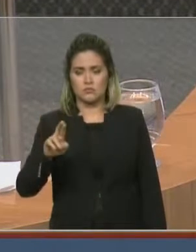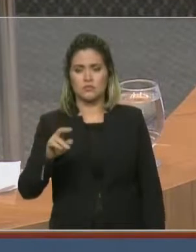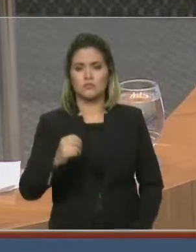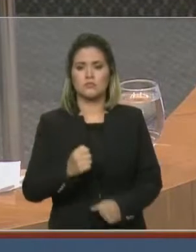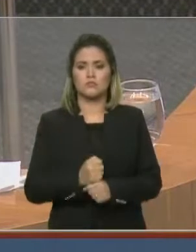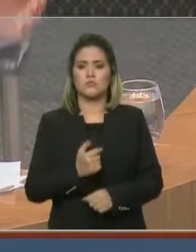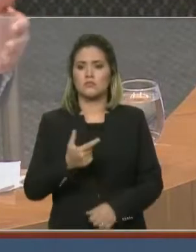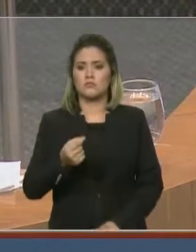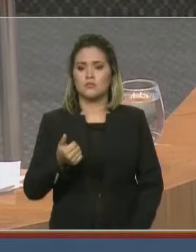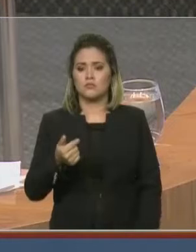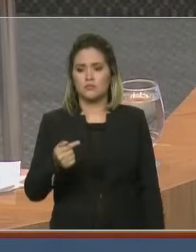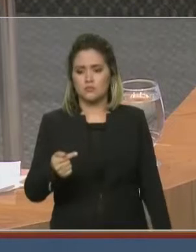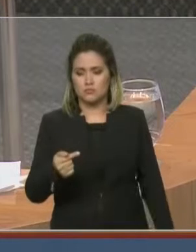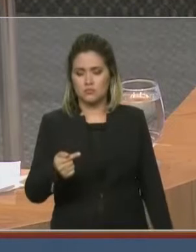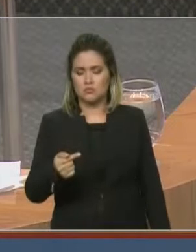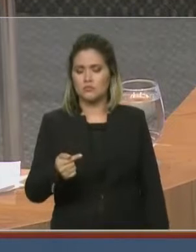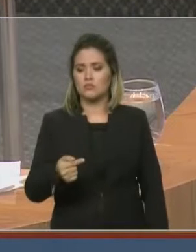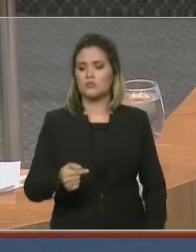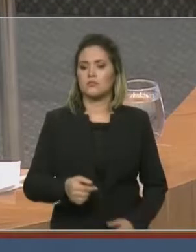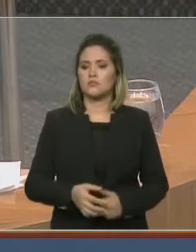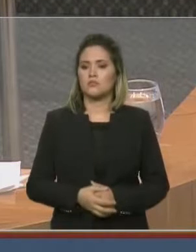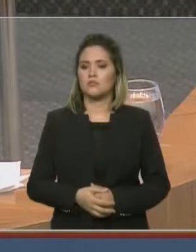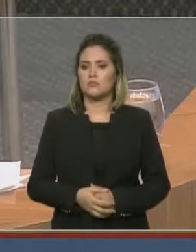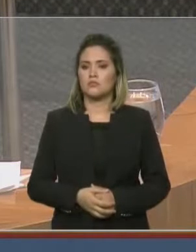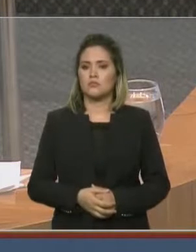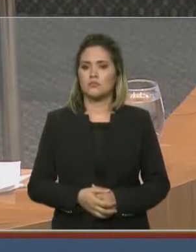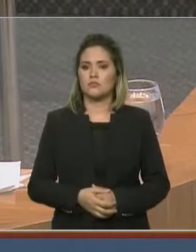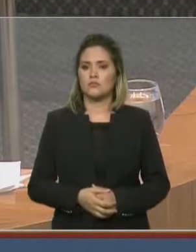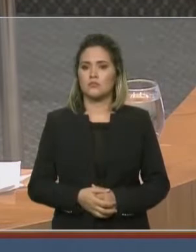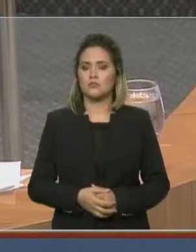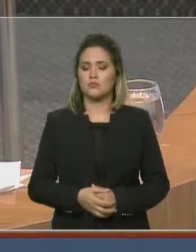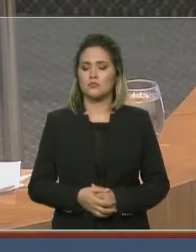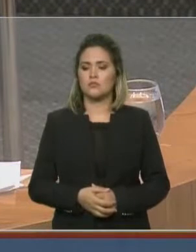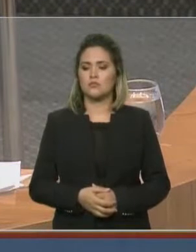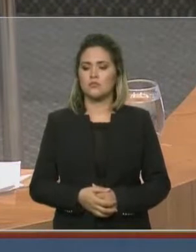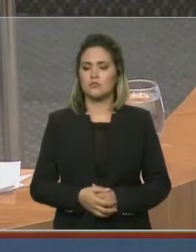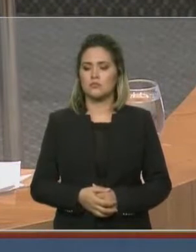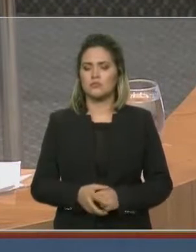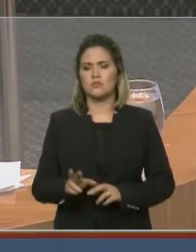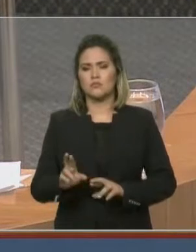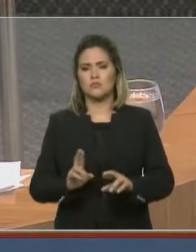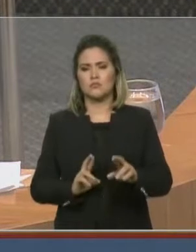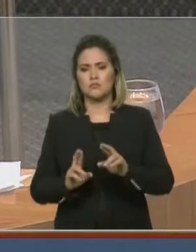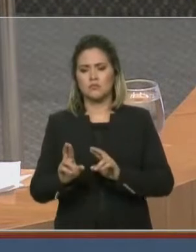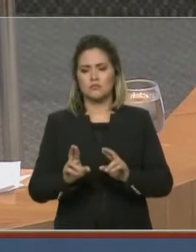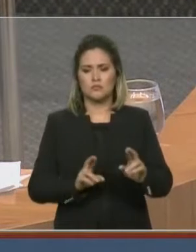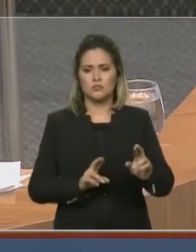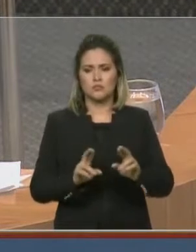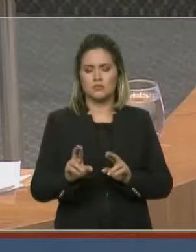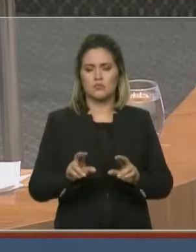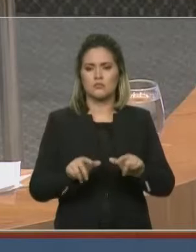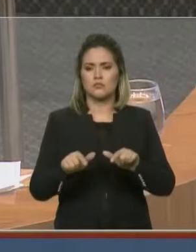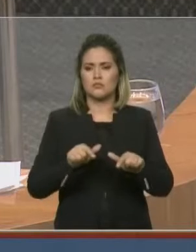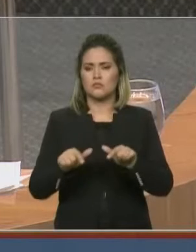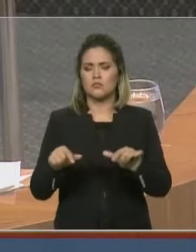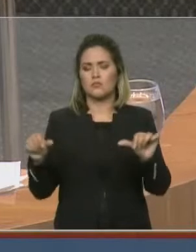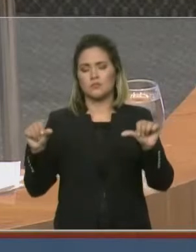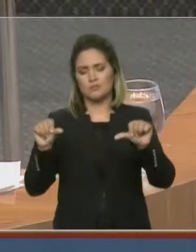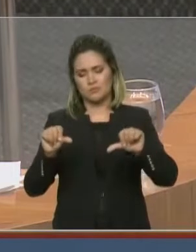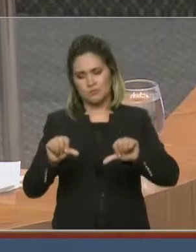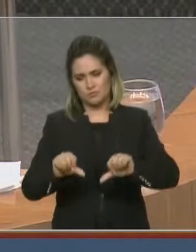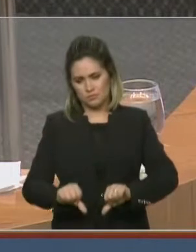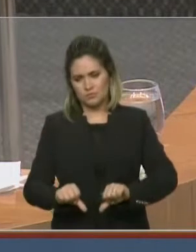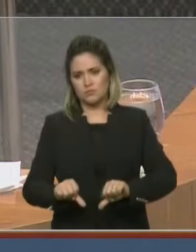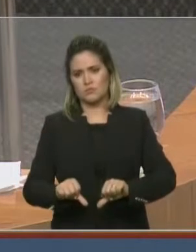que flexibilizou as relações trabalhistas, precarizou as relações de trabalho, com a